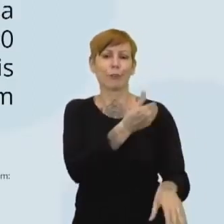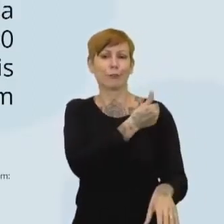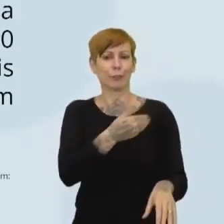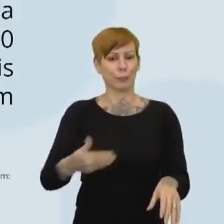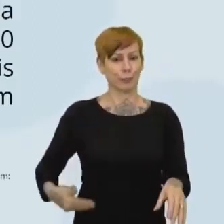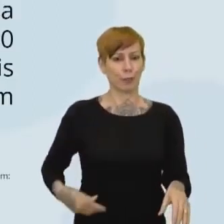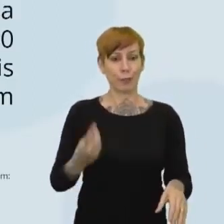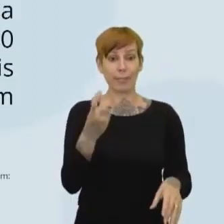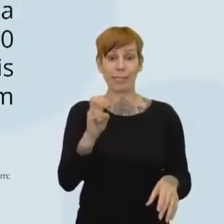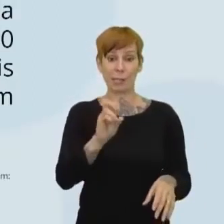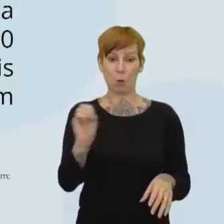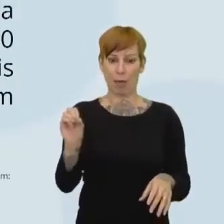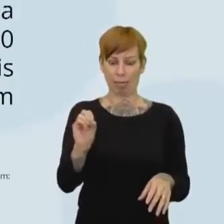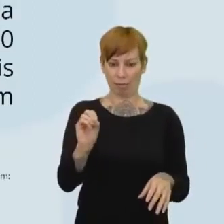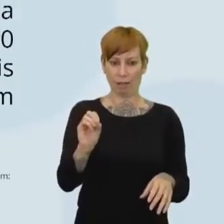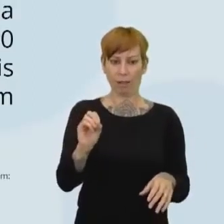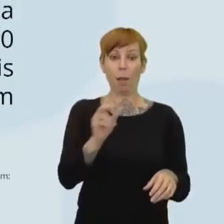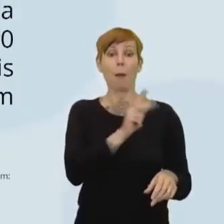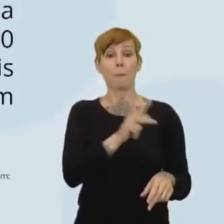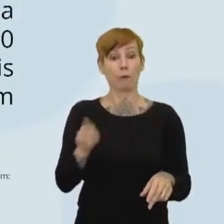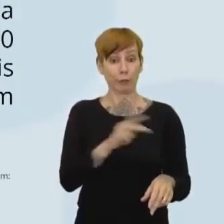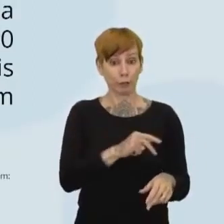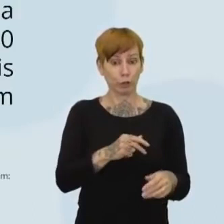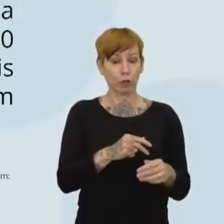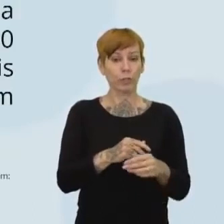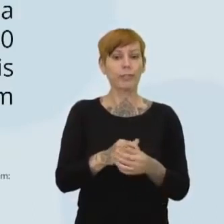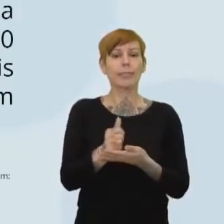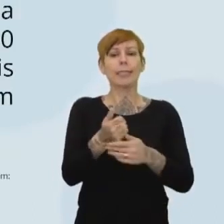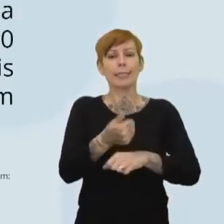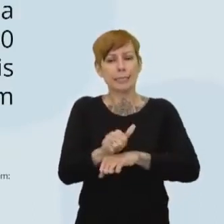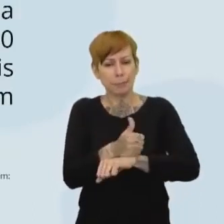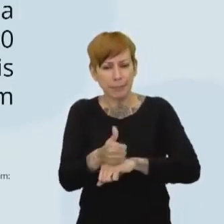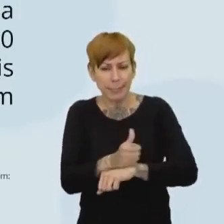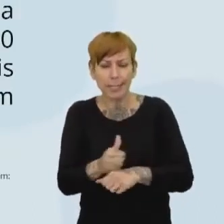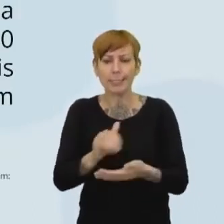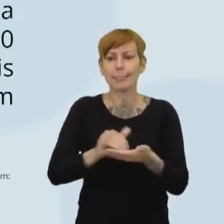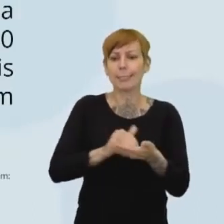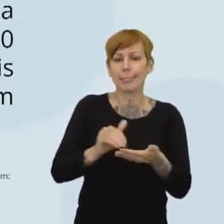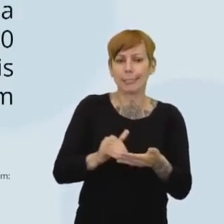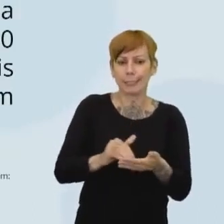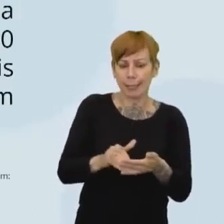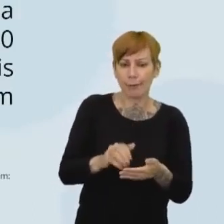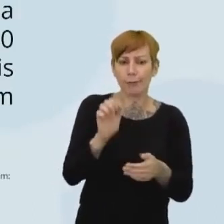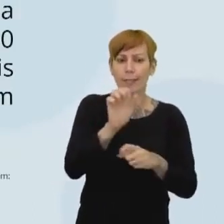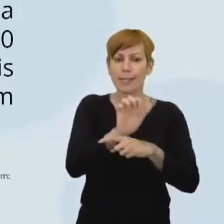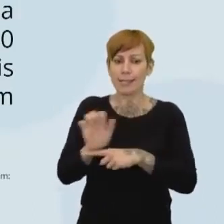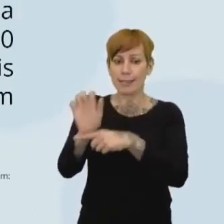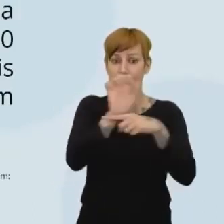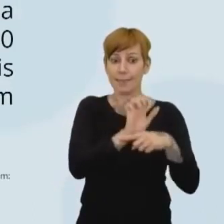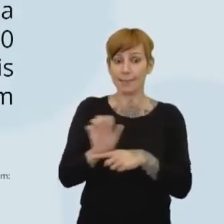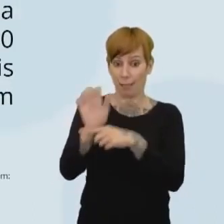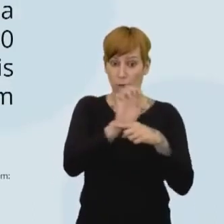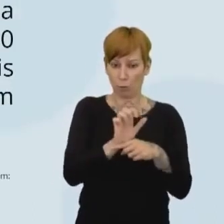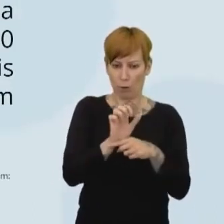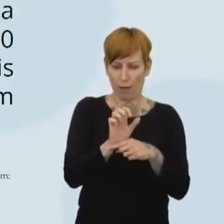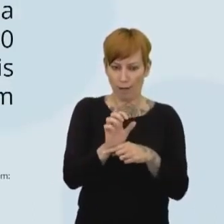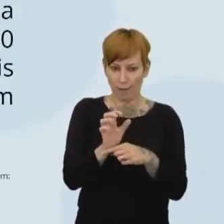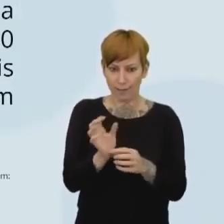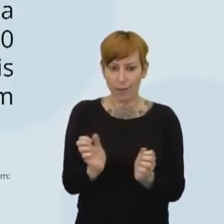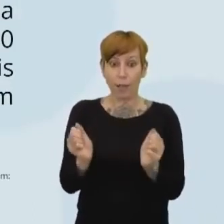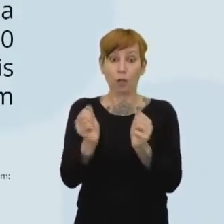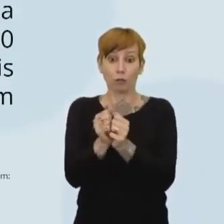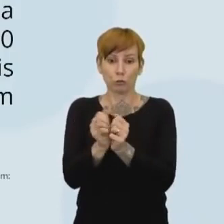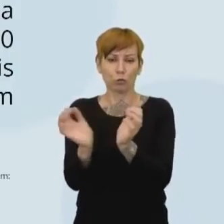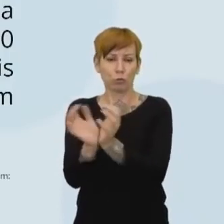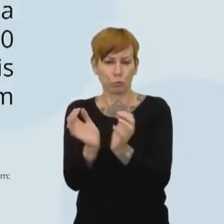secretarias estaduais se reuniram em Brasília nessa semana, dia 23, no seminário aí da Unesco. Essa notícia